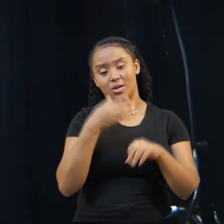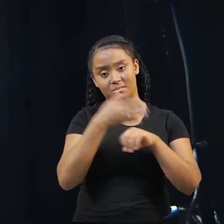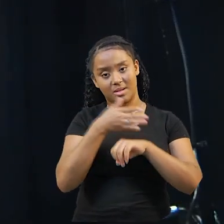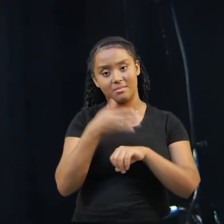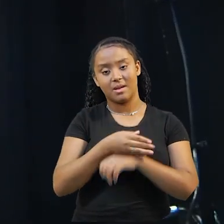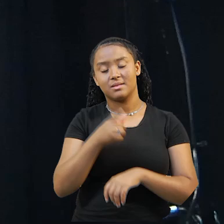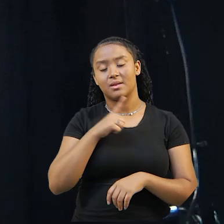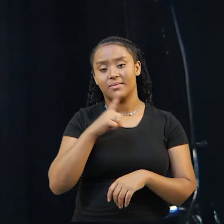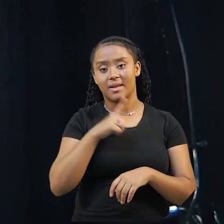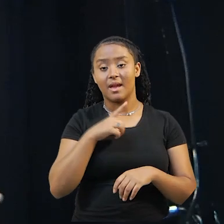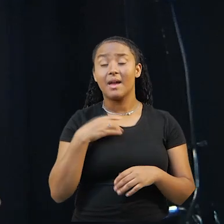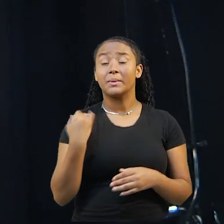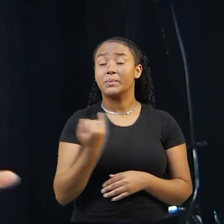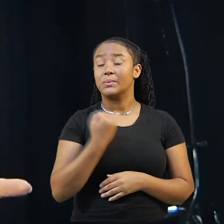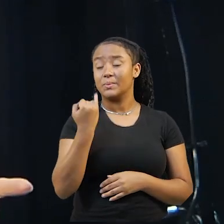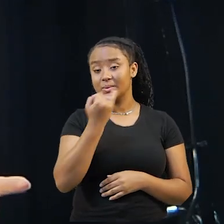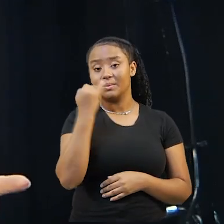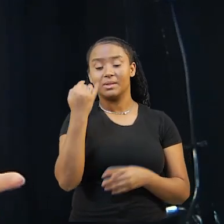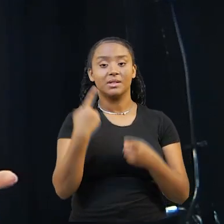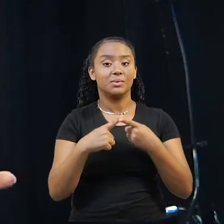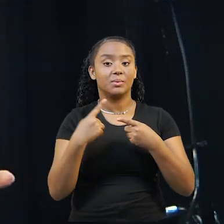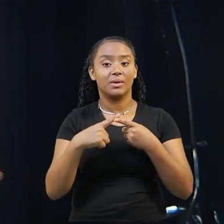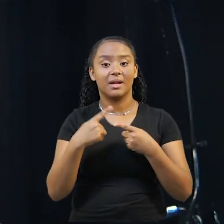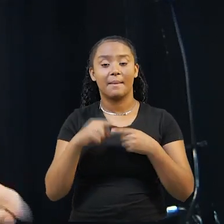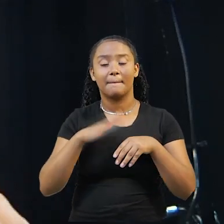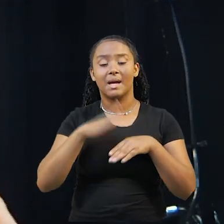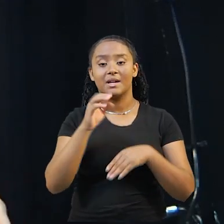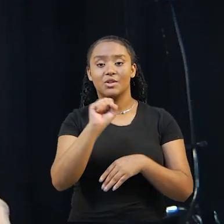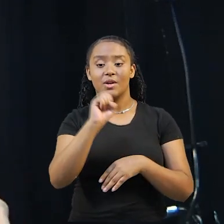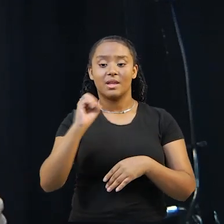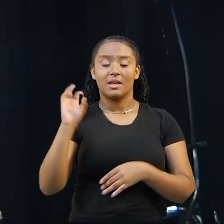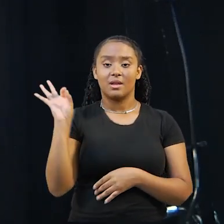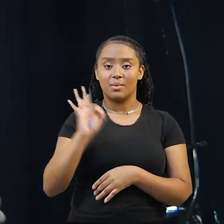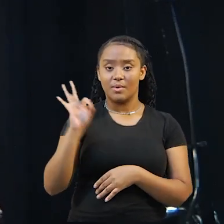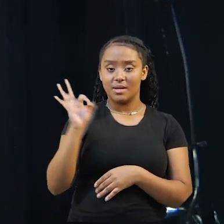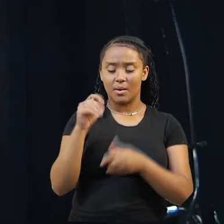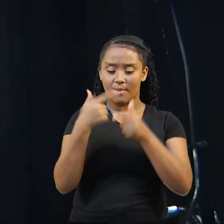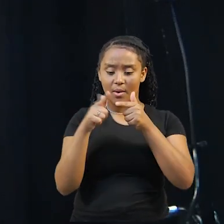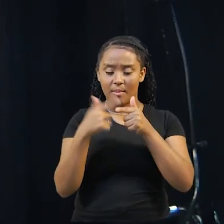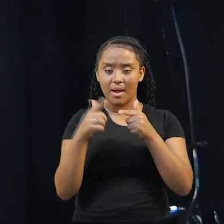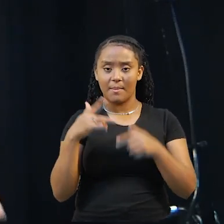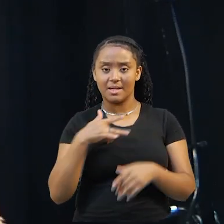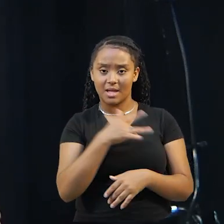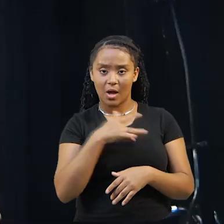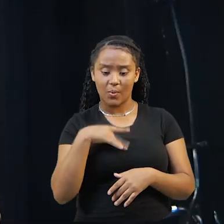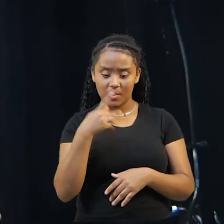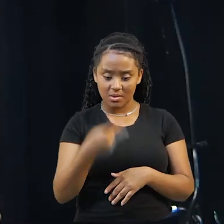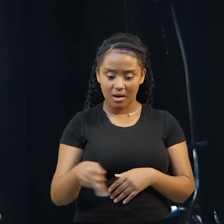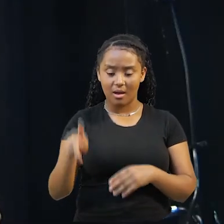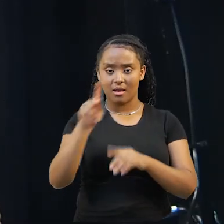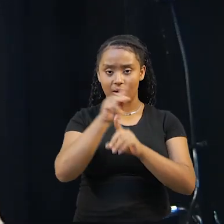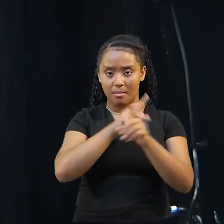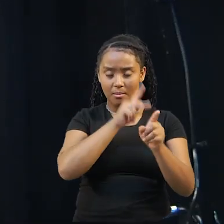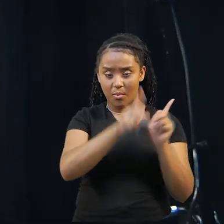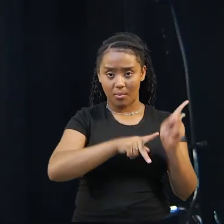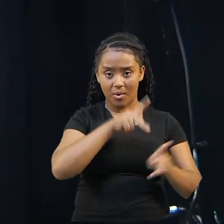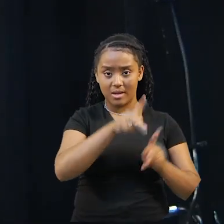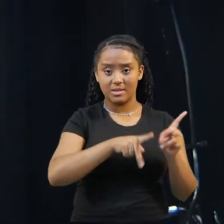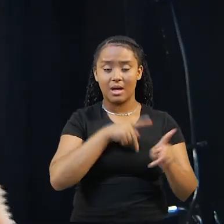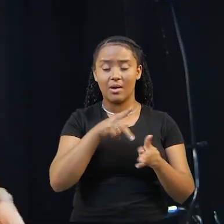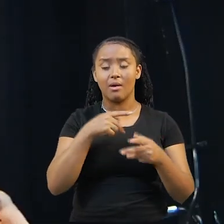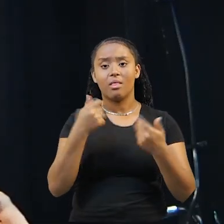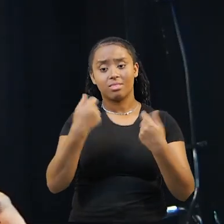academia. É um cenário fundamental, porque mais de 80% dos problemas de saúde da nossa população